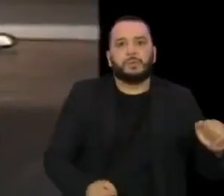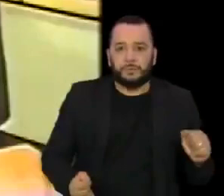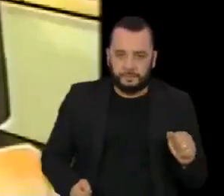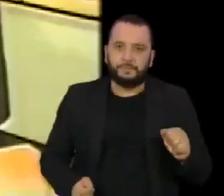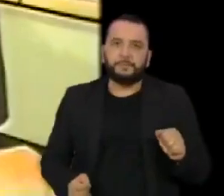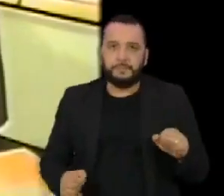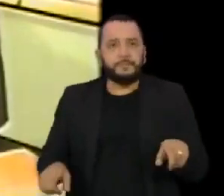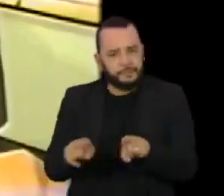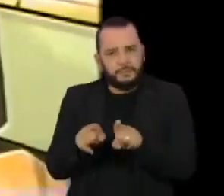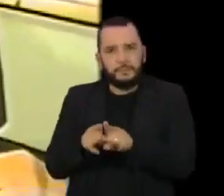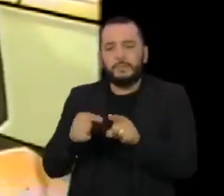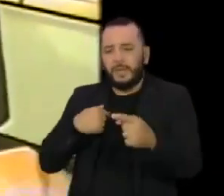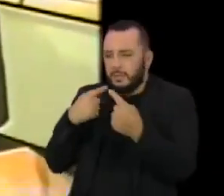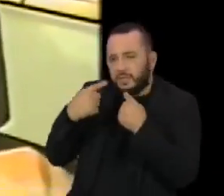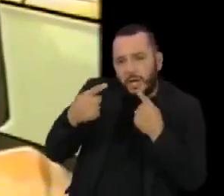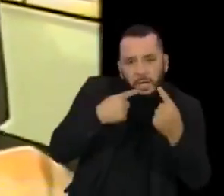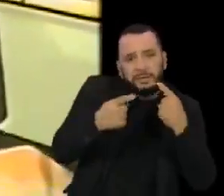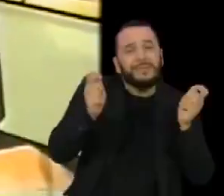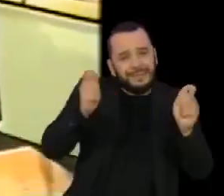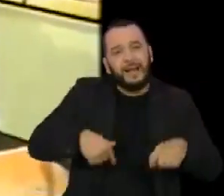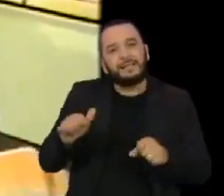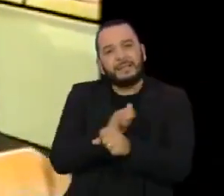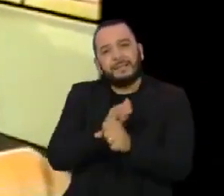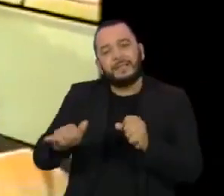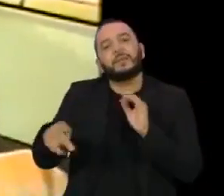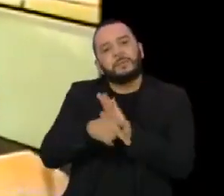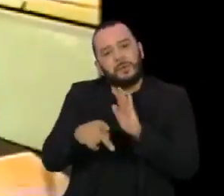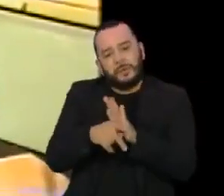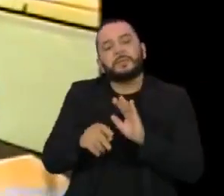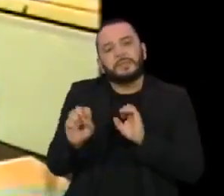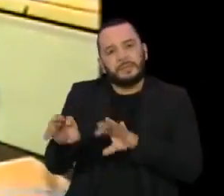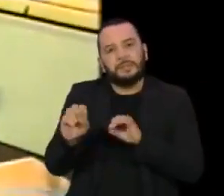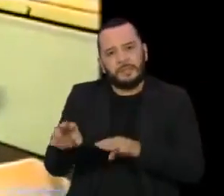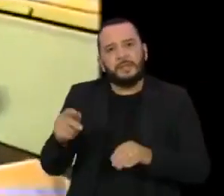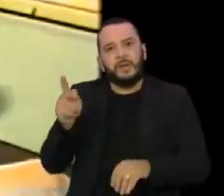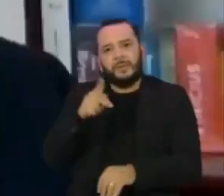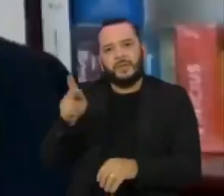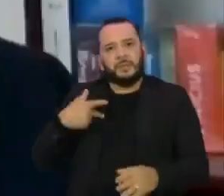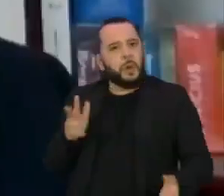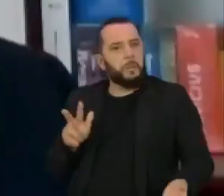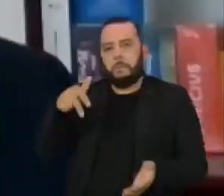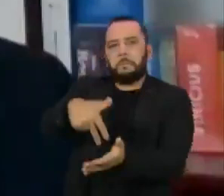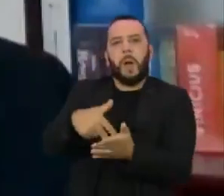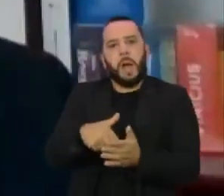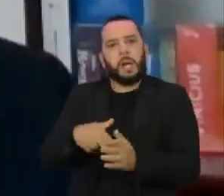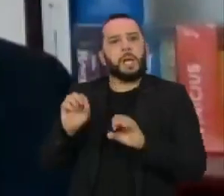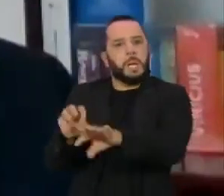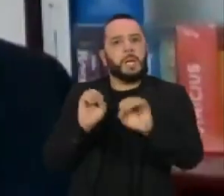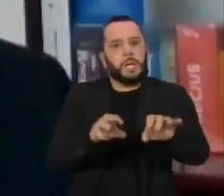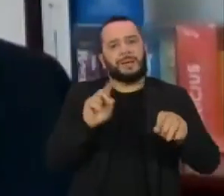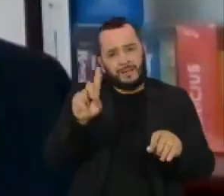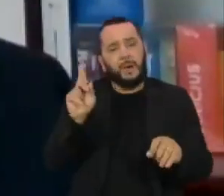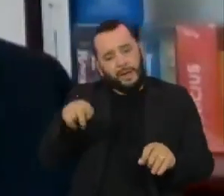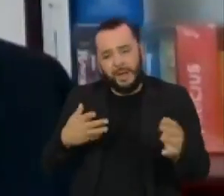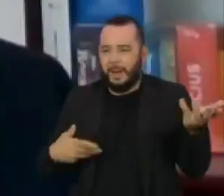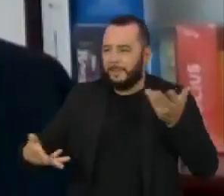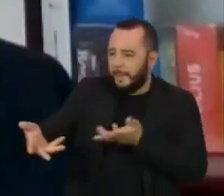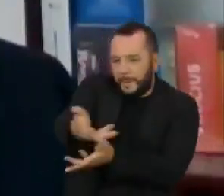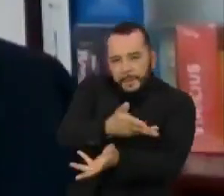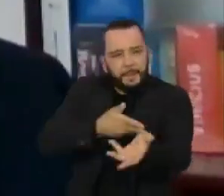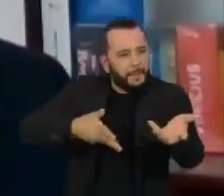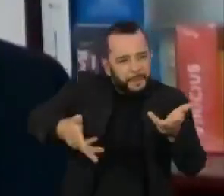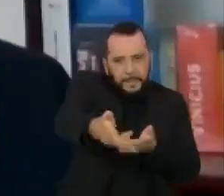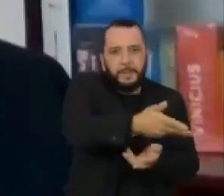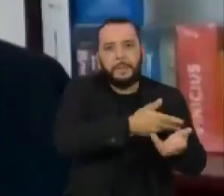de ensino, sem que o professor tivesse que ser protagonista na sala de aula. Ensiná-las a ler e escrever como uma forma